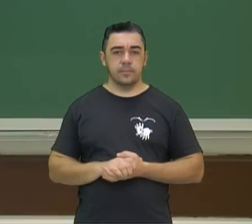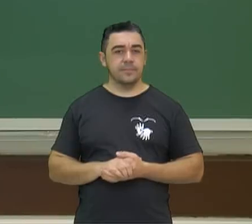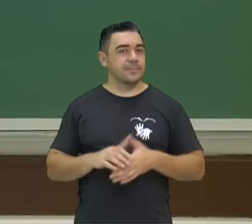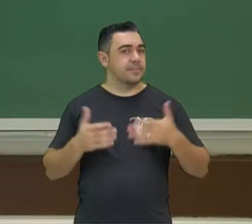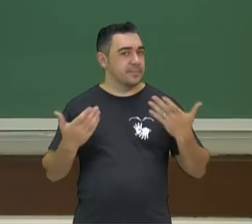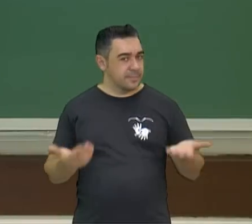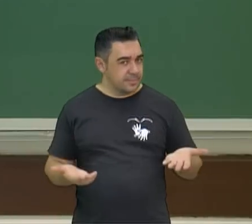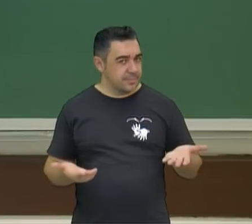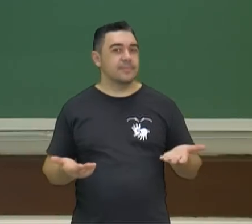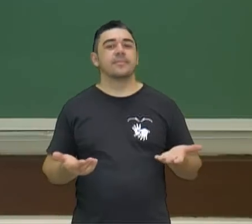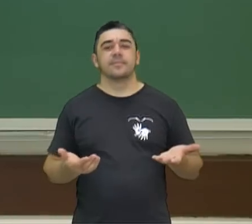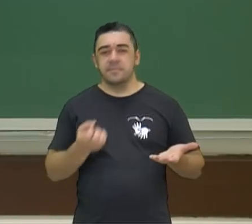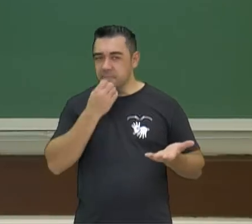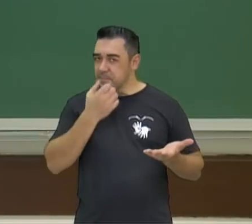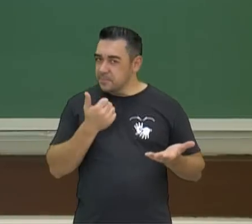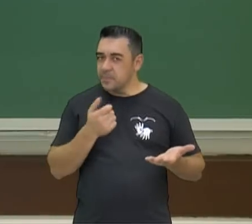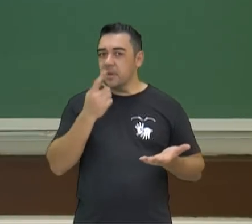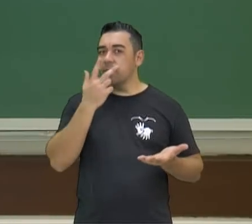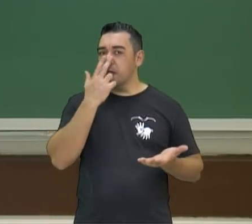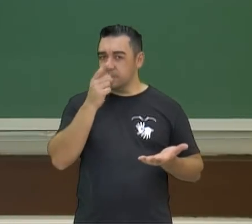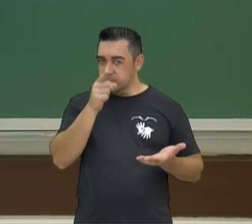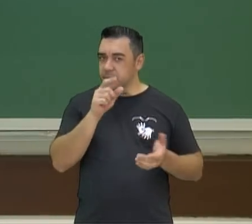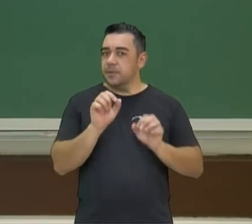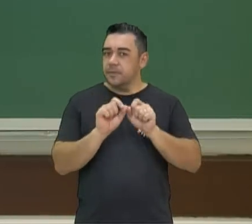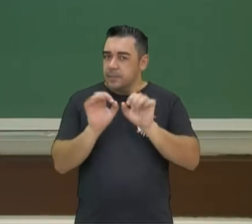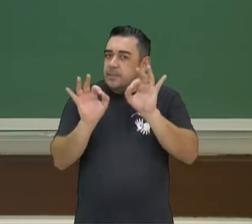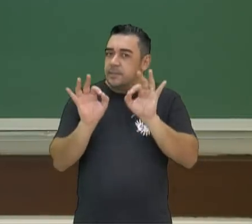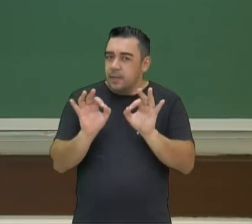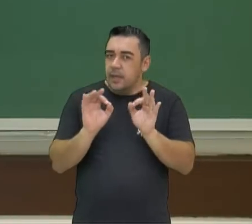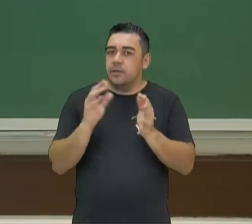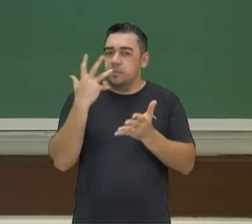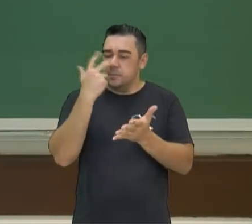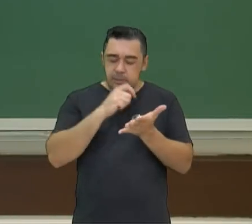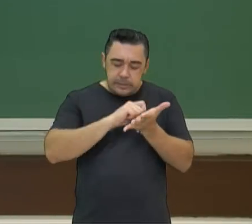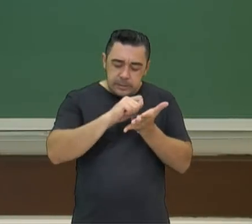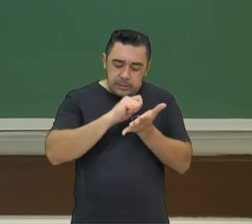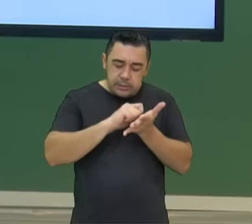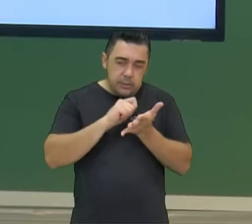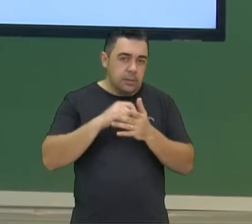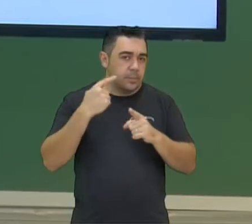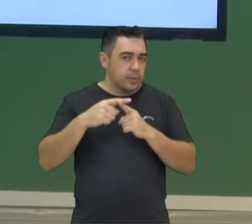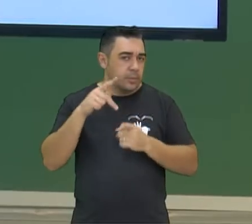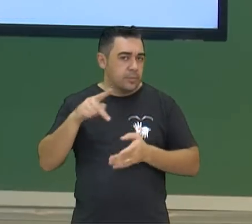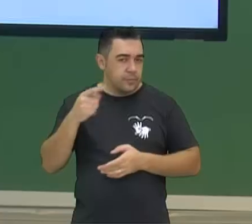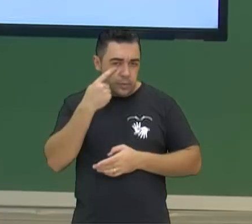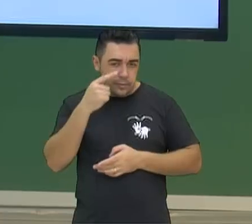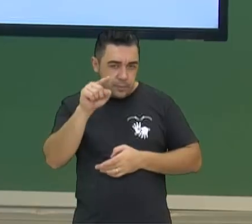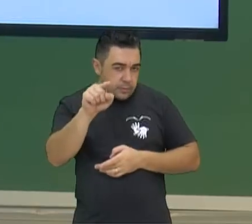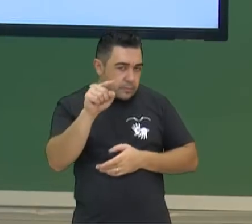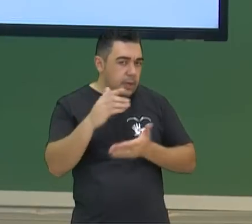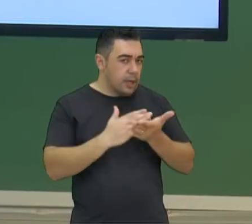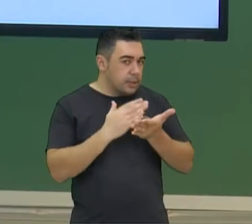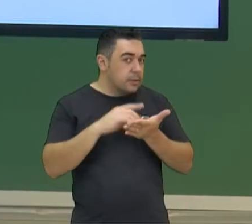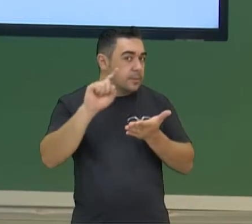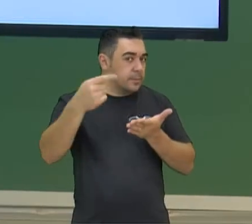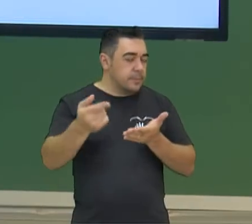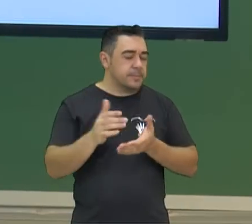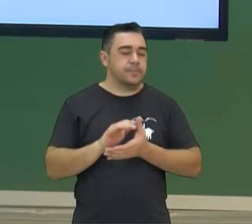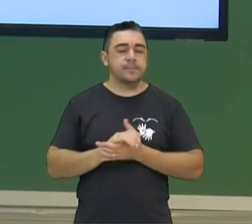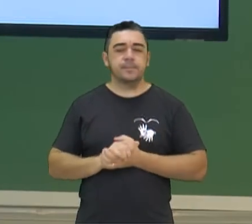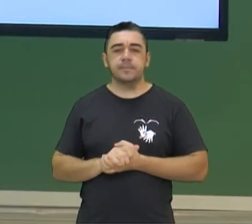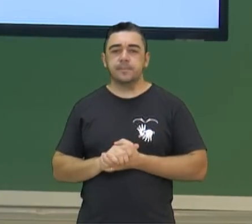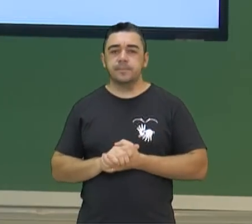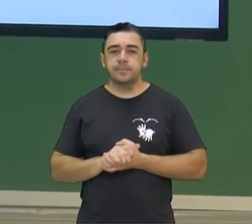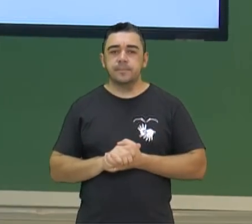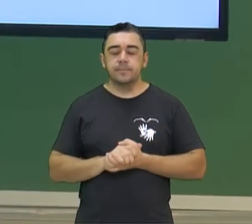Muito bem, espero que vocês tenham caprichado nessa atividade, porque os professores estão de olho no caderno de vocês, hein? Vamos